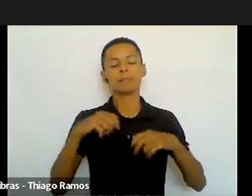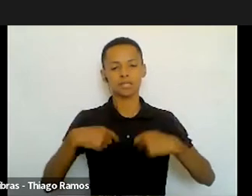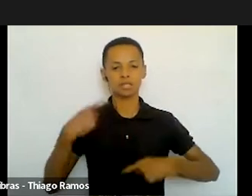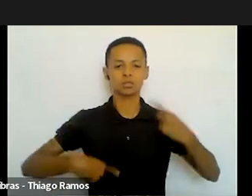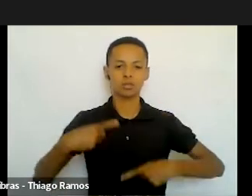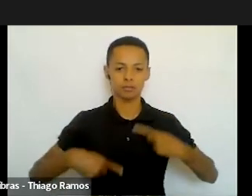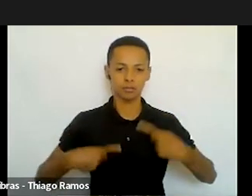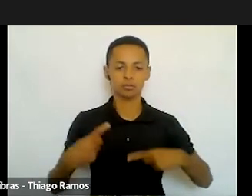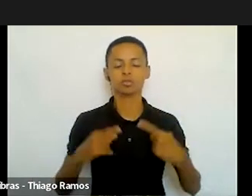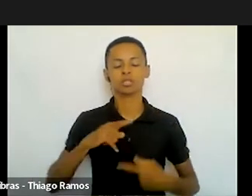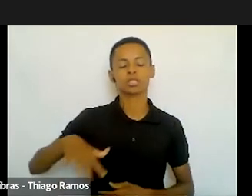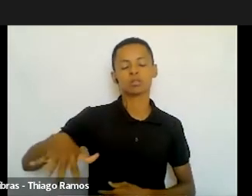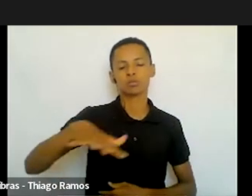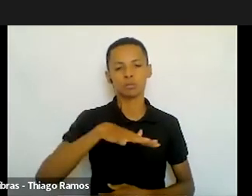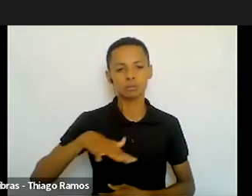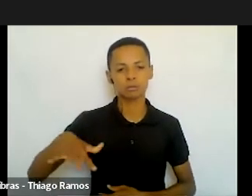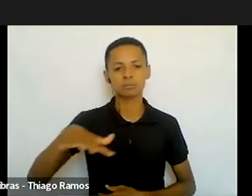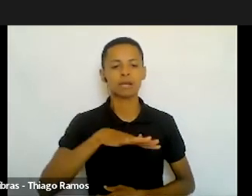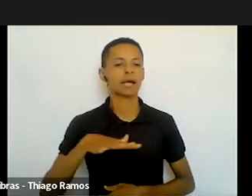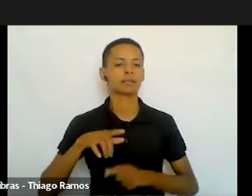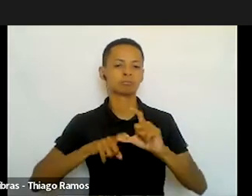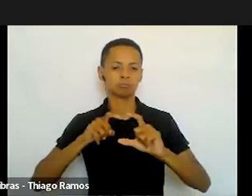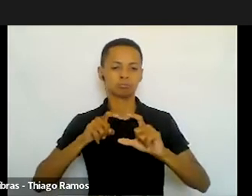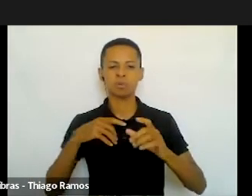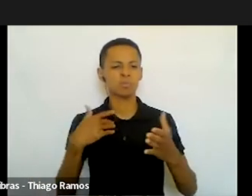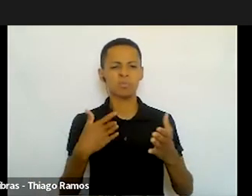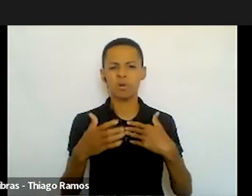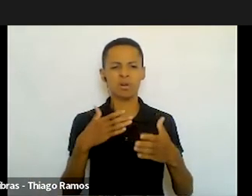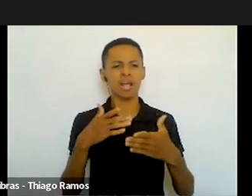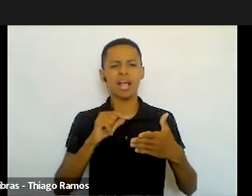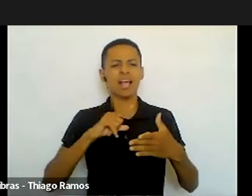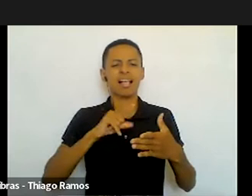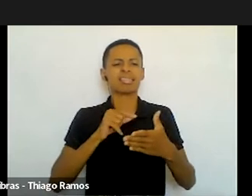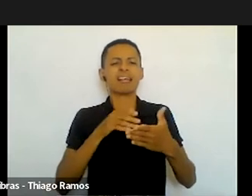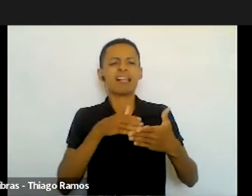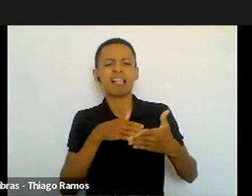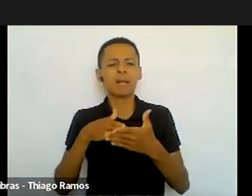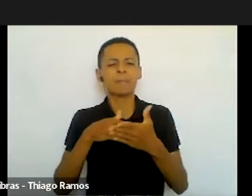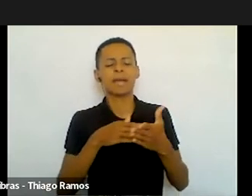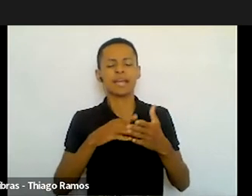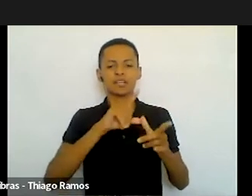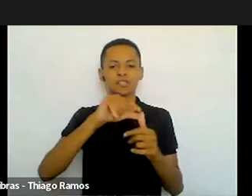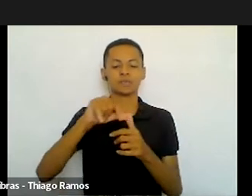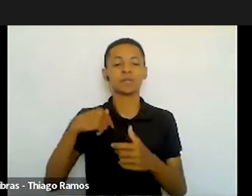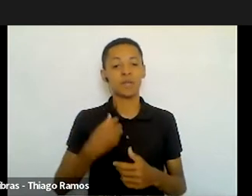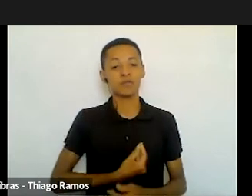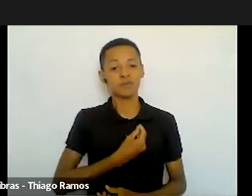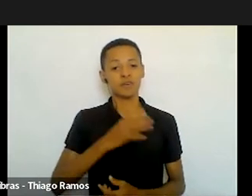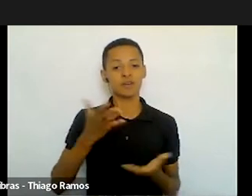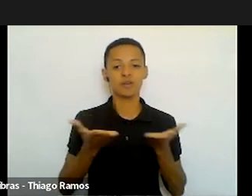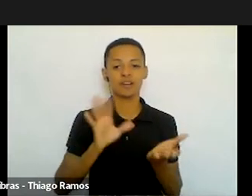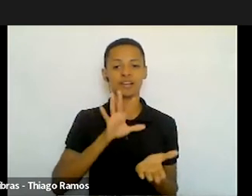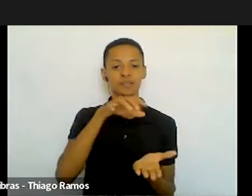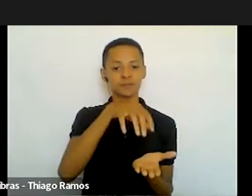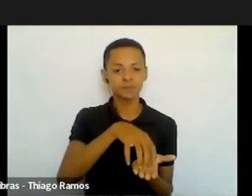espaços, independente de barreiras geográficas, até mesmo que eu estou na minha comunidade, estou podendo participar